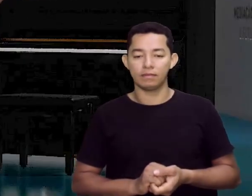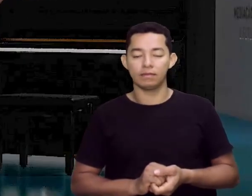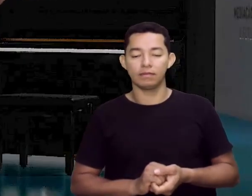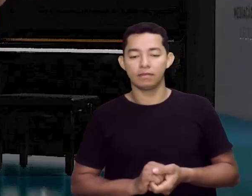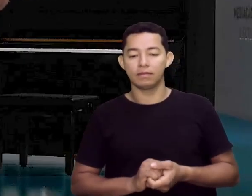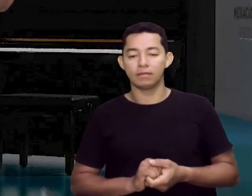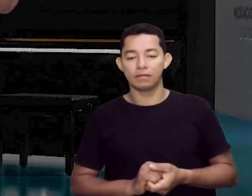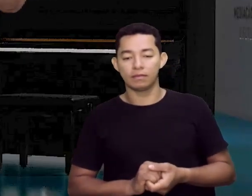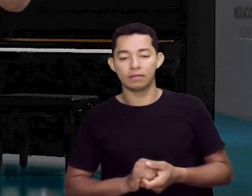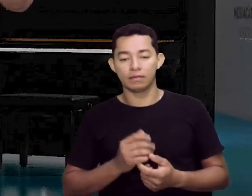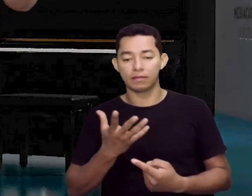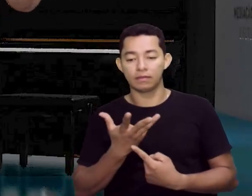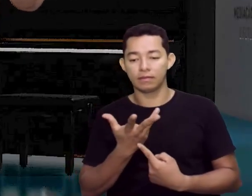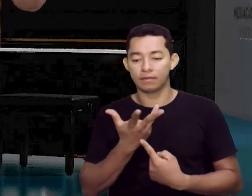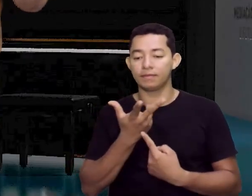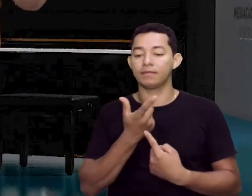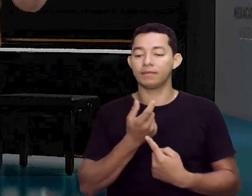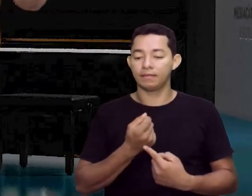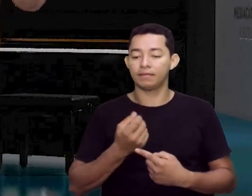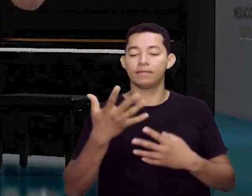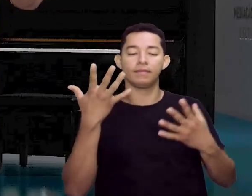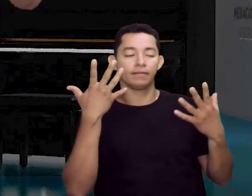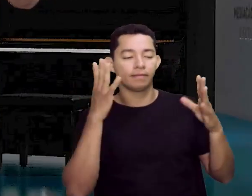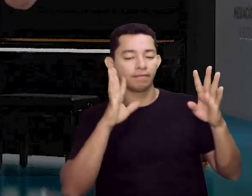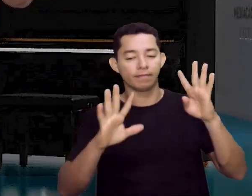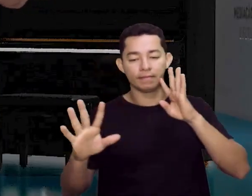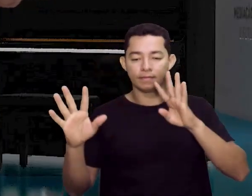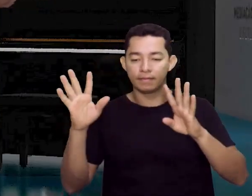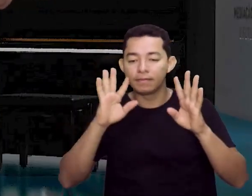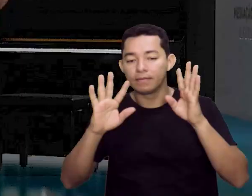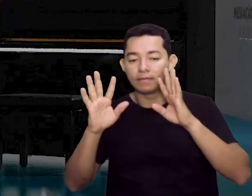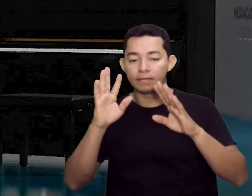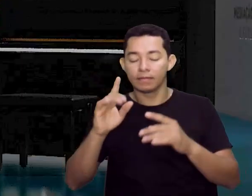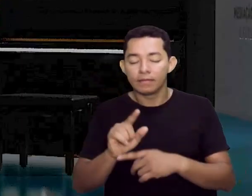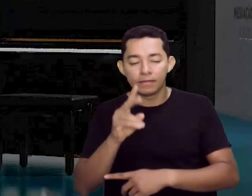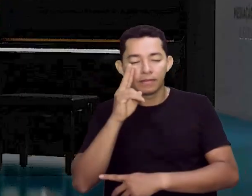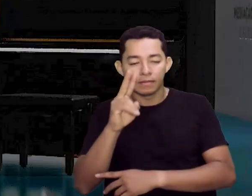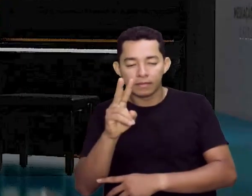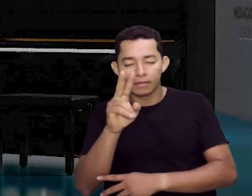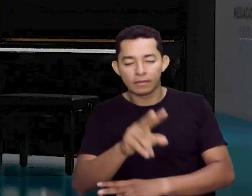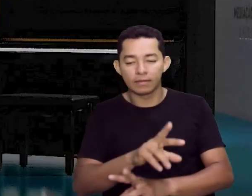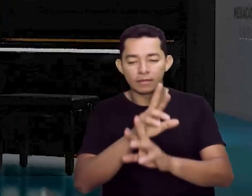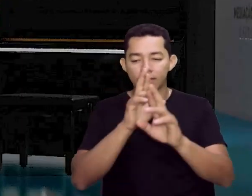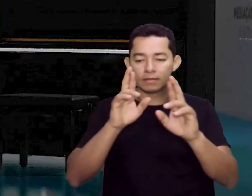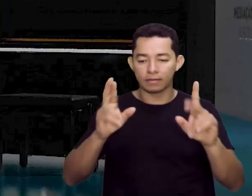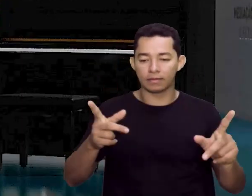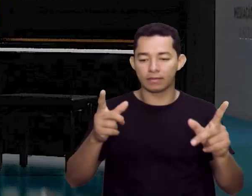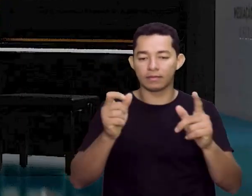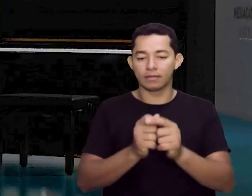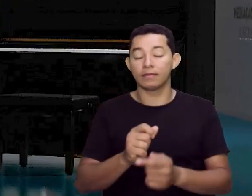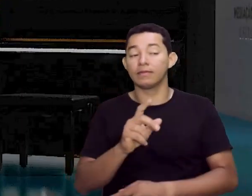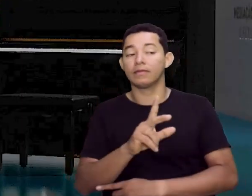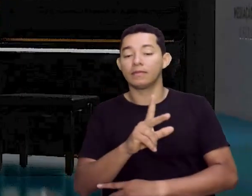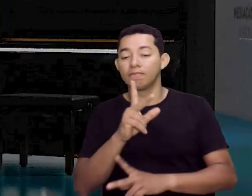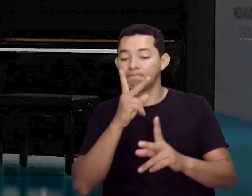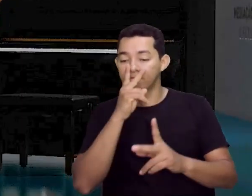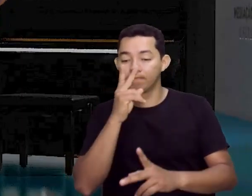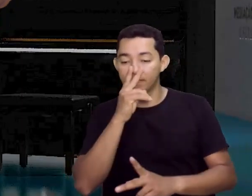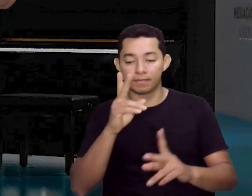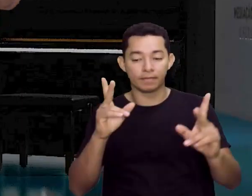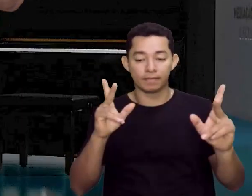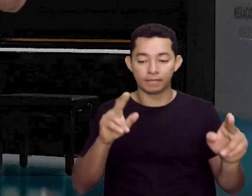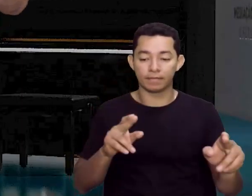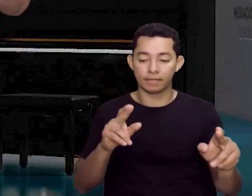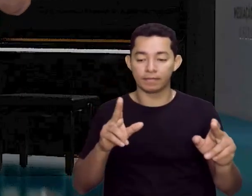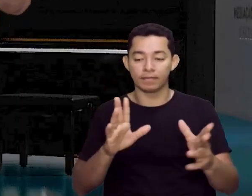Ei, ei, arte é tão legal, você vê diferente o que